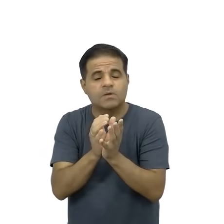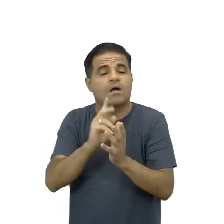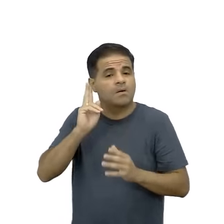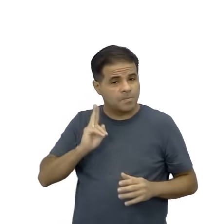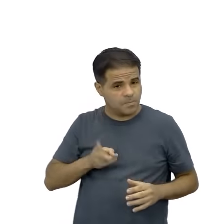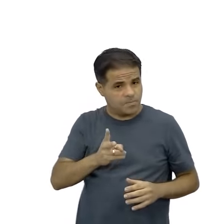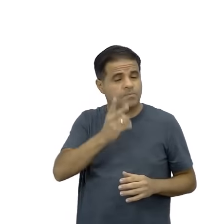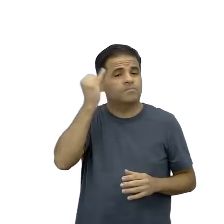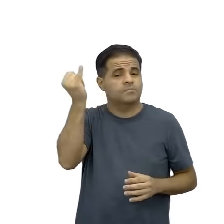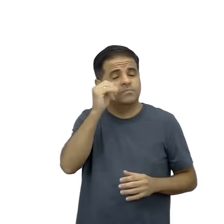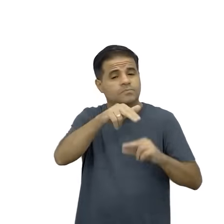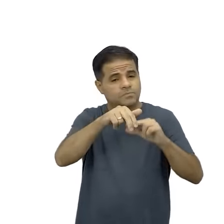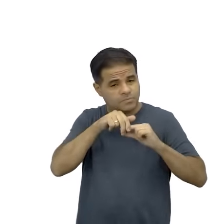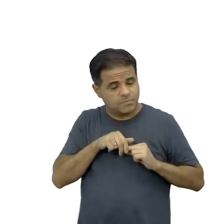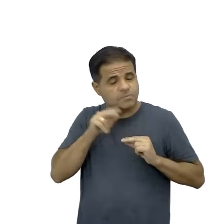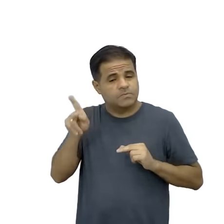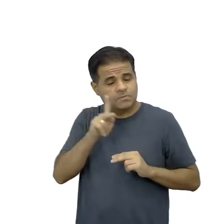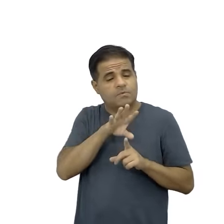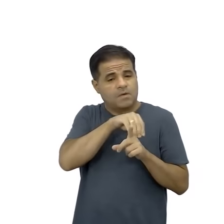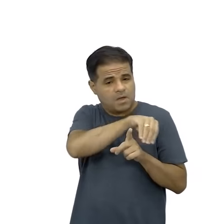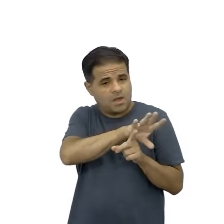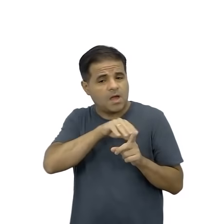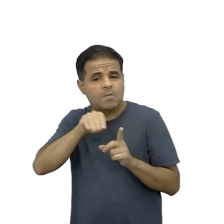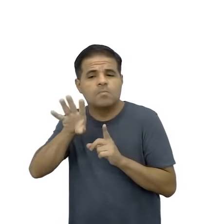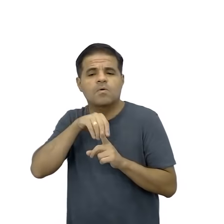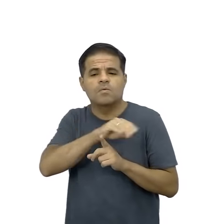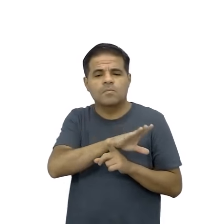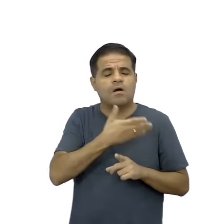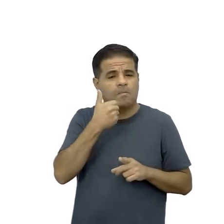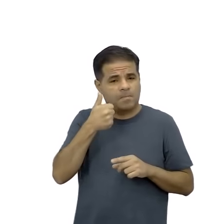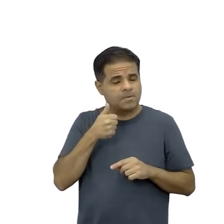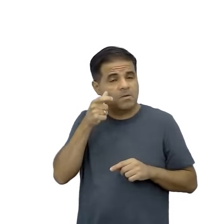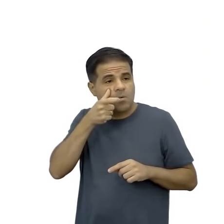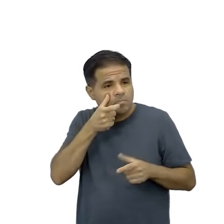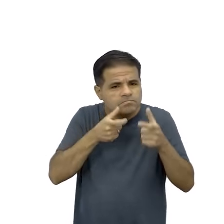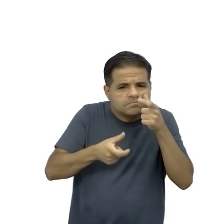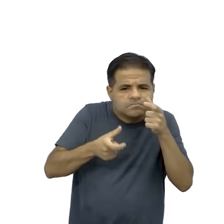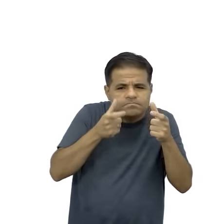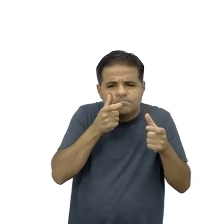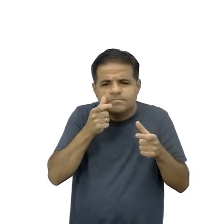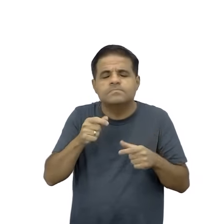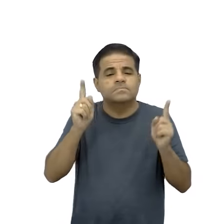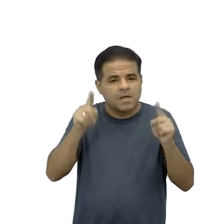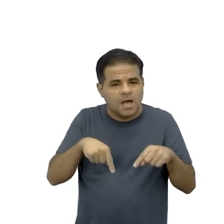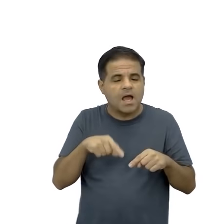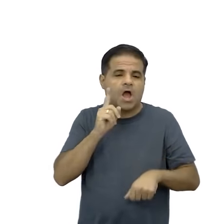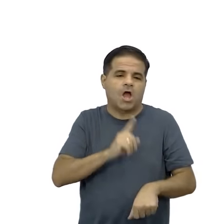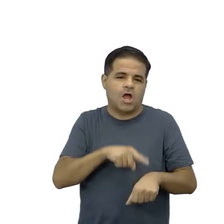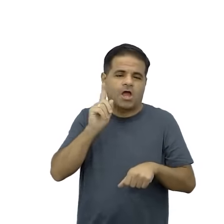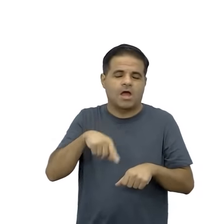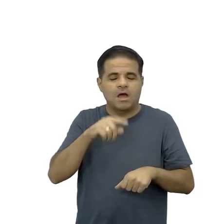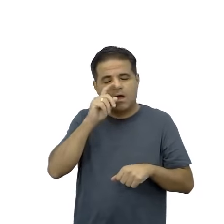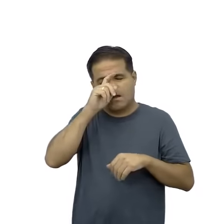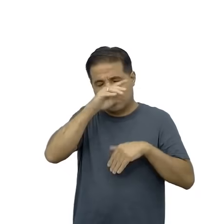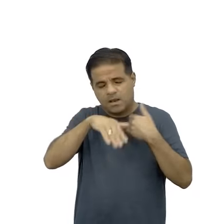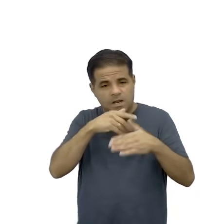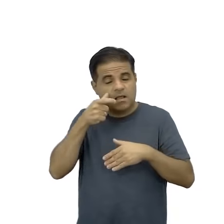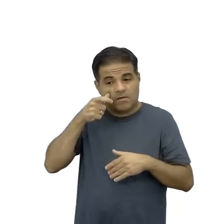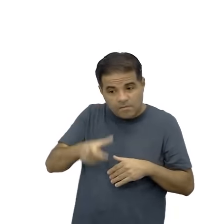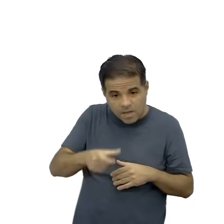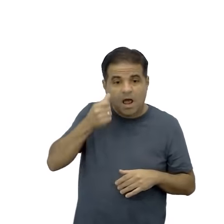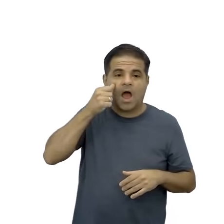por isso que o professor, ele é o mediador desse processo, né, ele está sempre ali observando, e ali é o momento que ele já está fazendo a sua